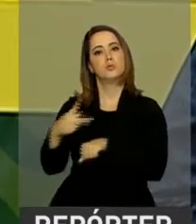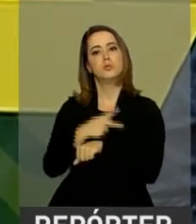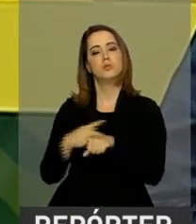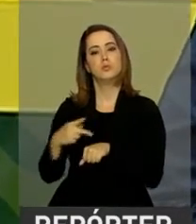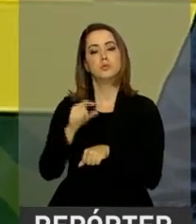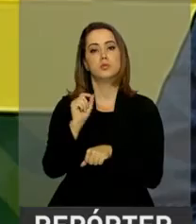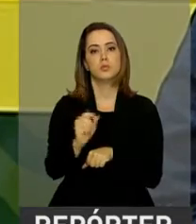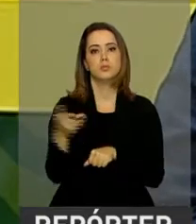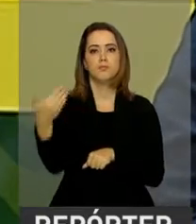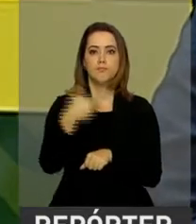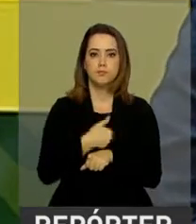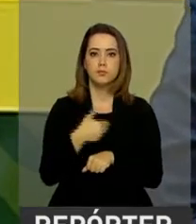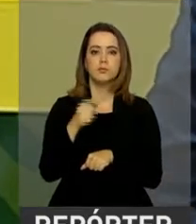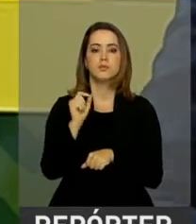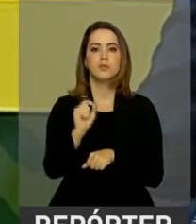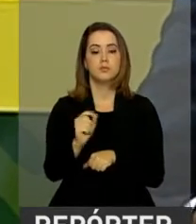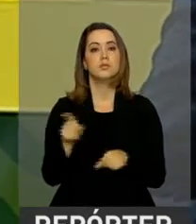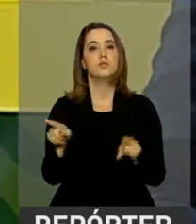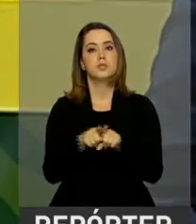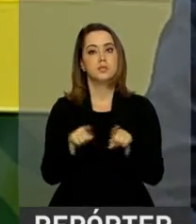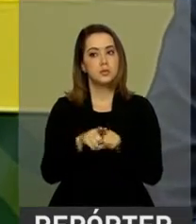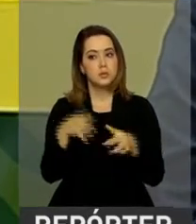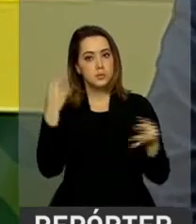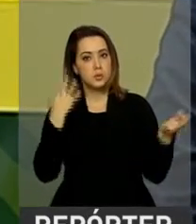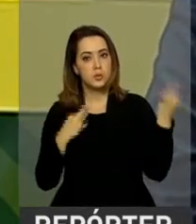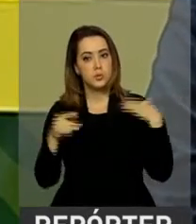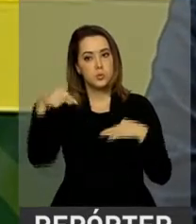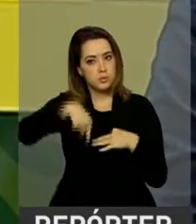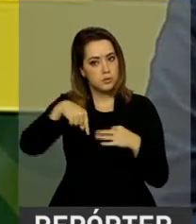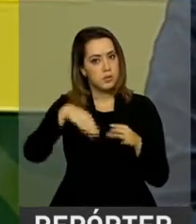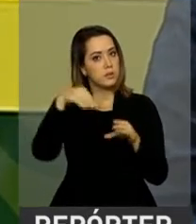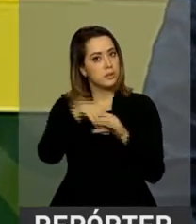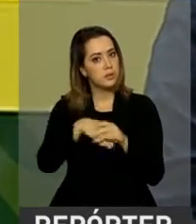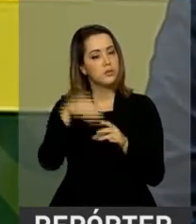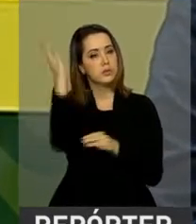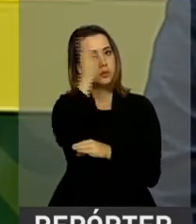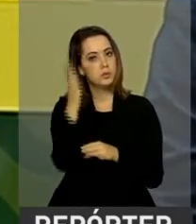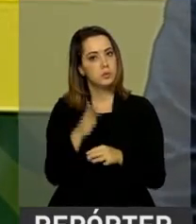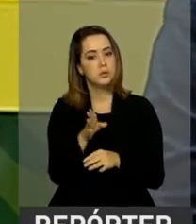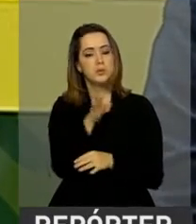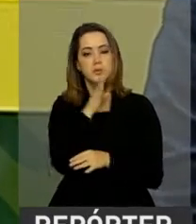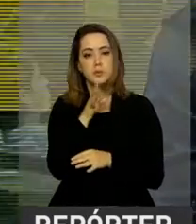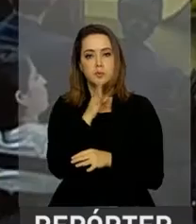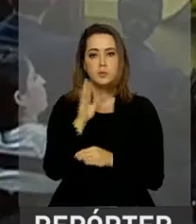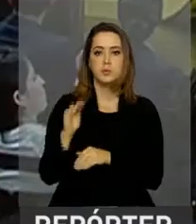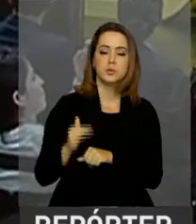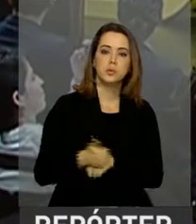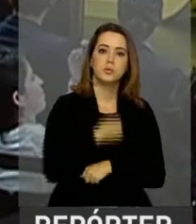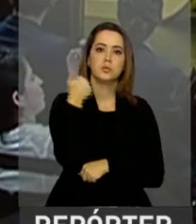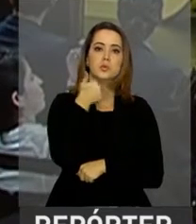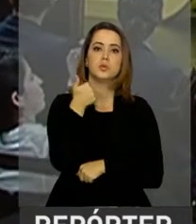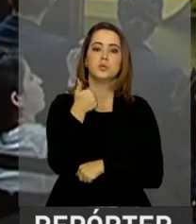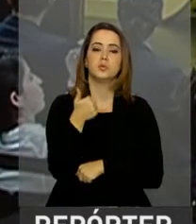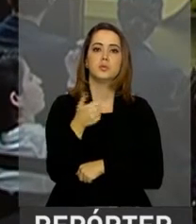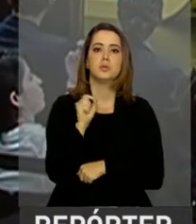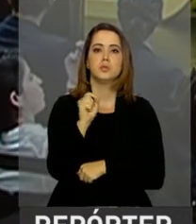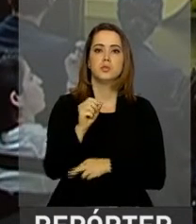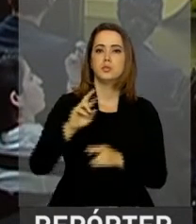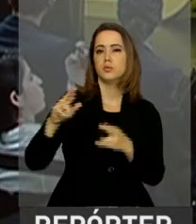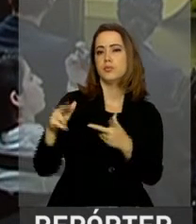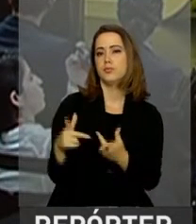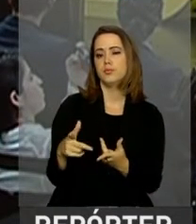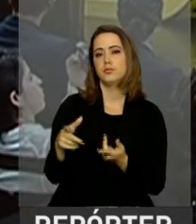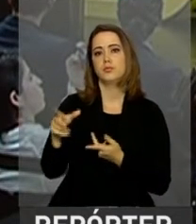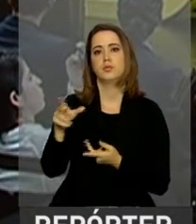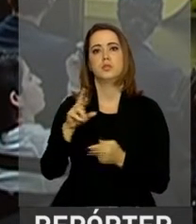Jogos Olímpicos e para os brasileiros poderem conhecer um pouco mais da